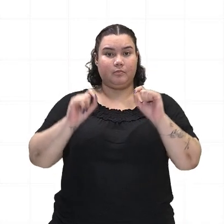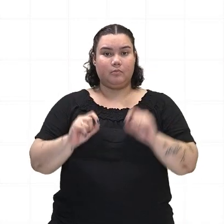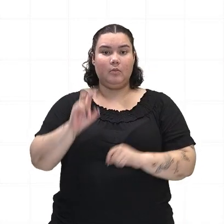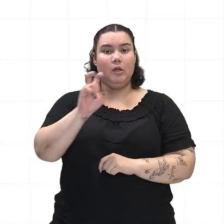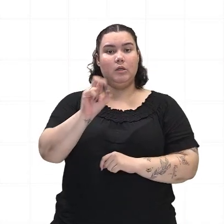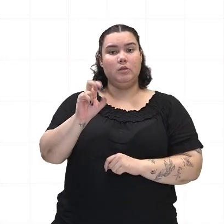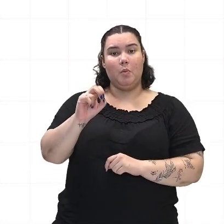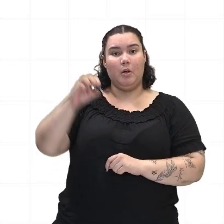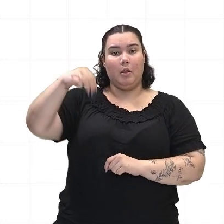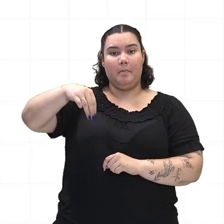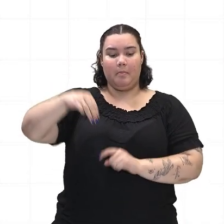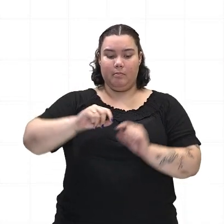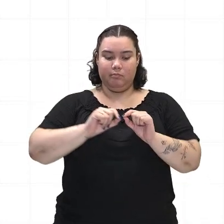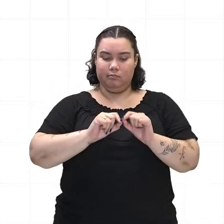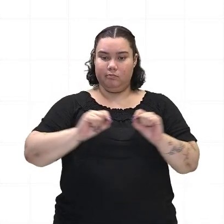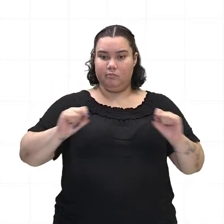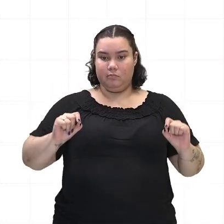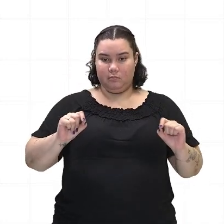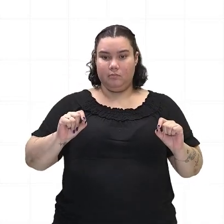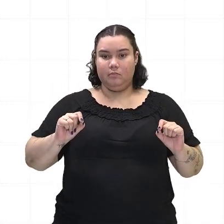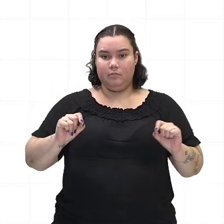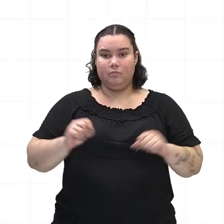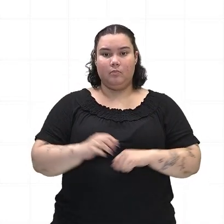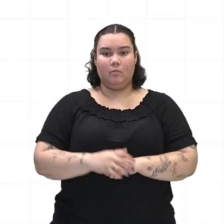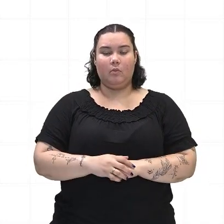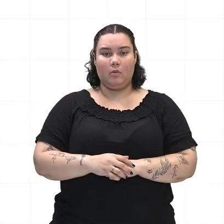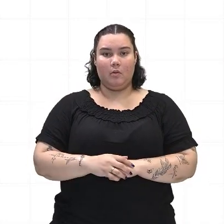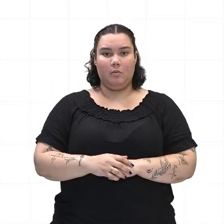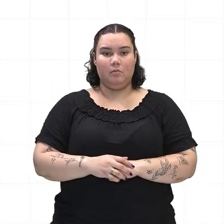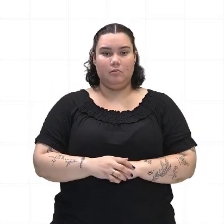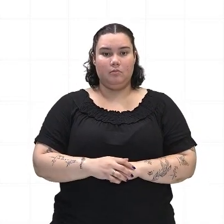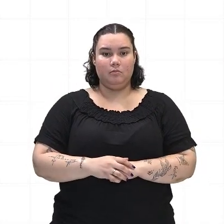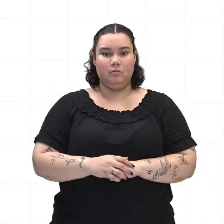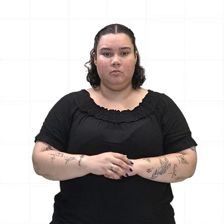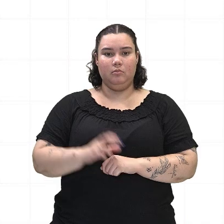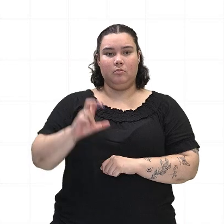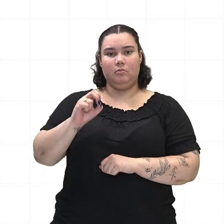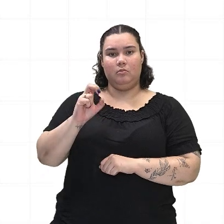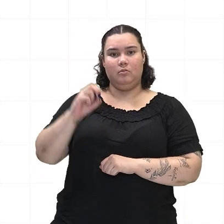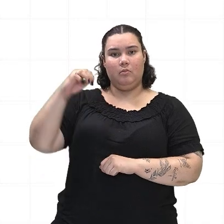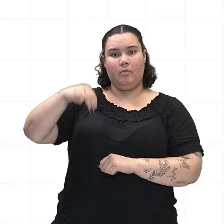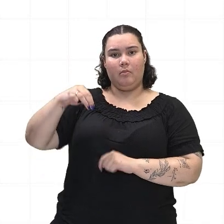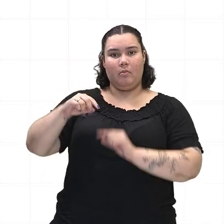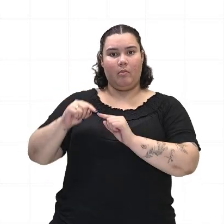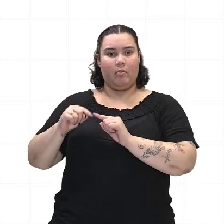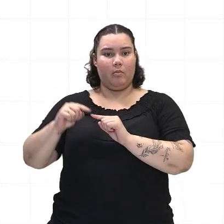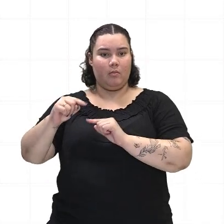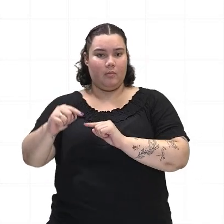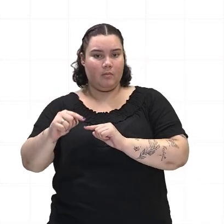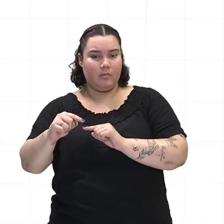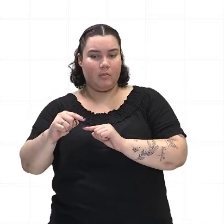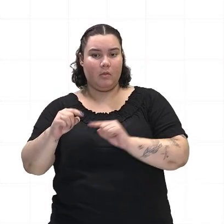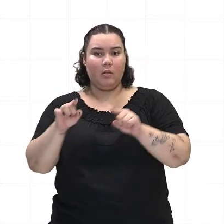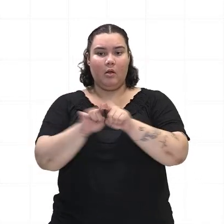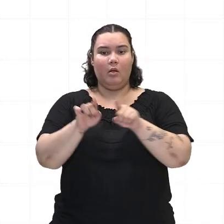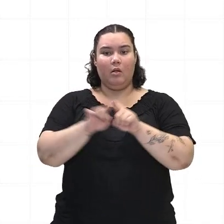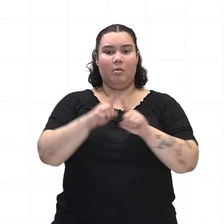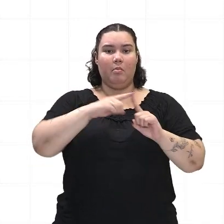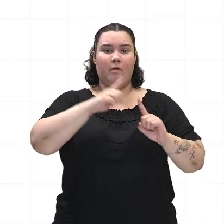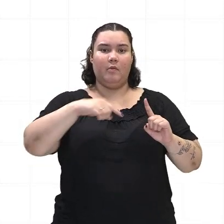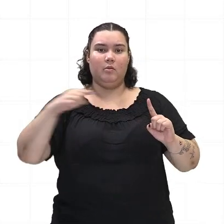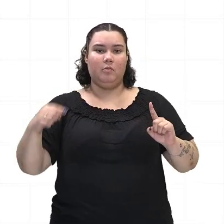metros de comprimento, 50 metros de largura e profundidade variando de 2 a 3